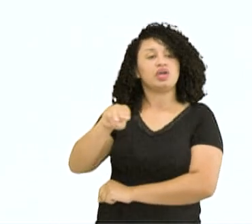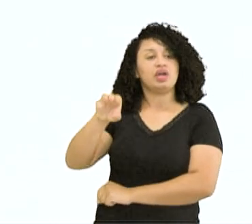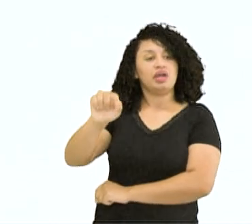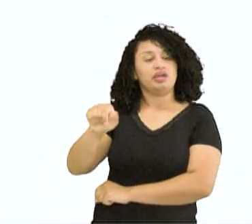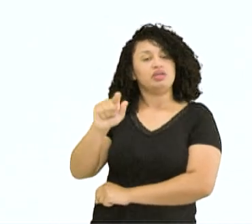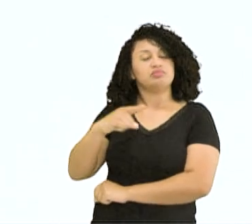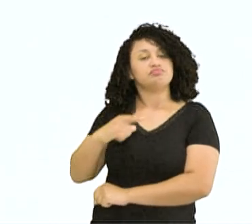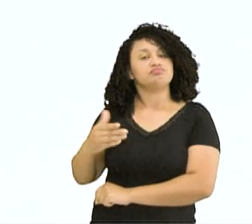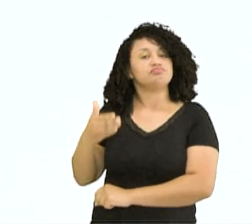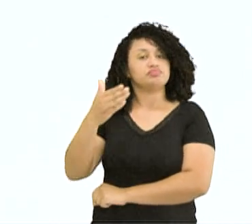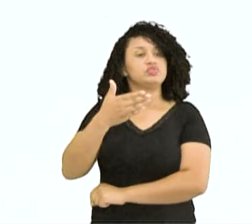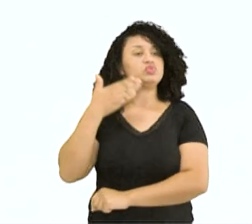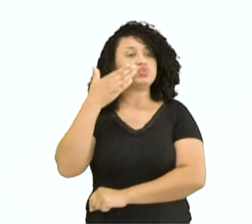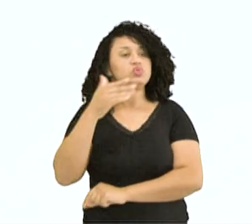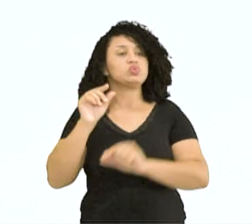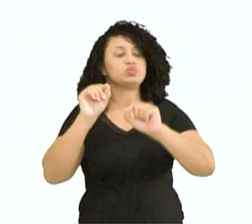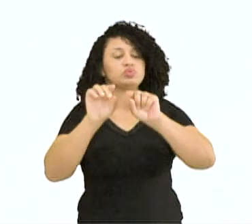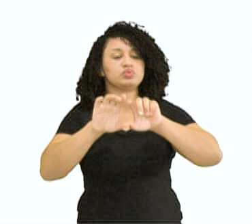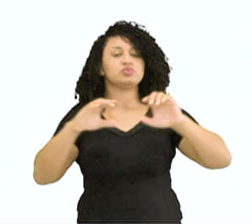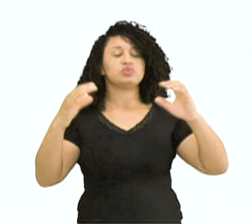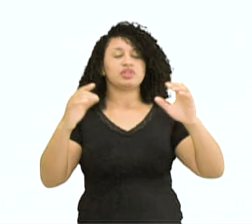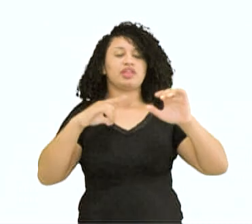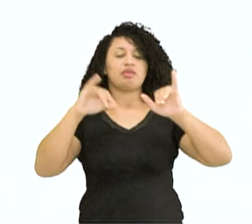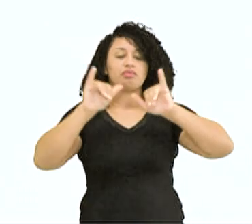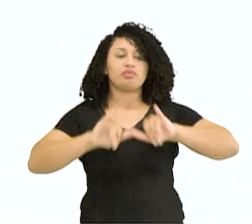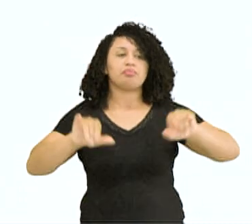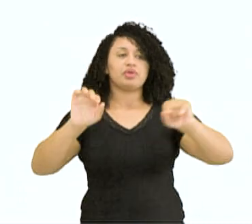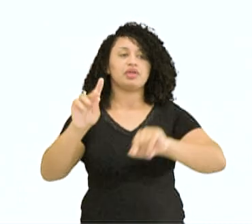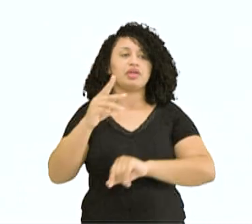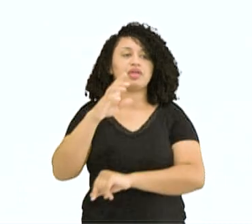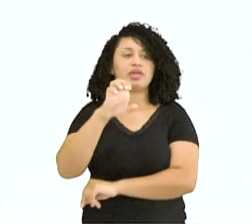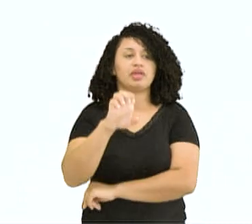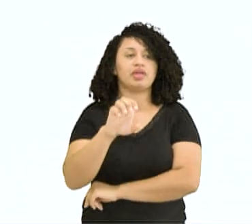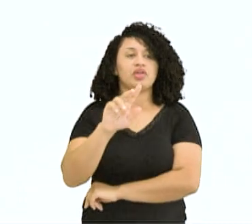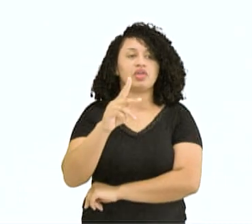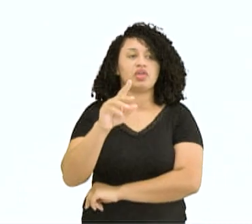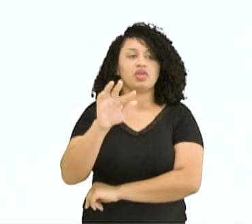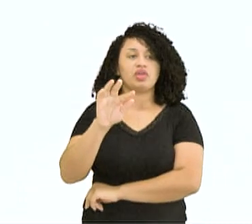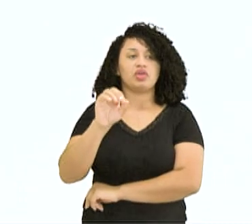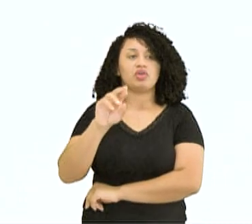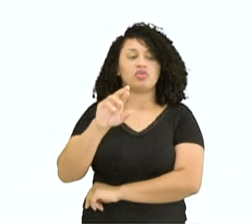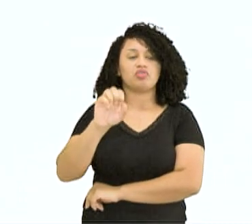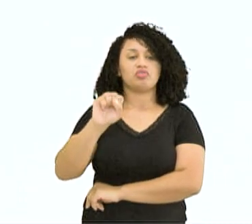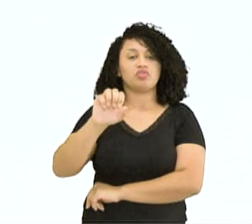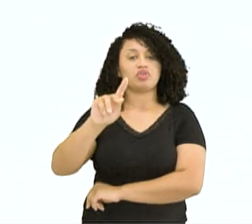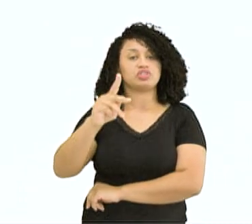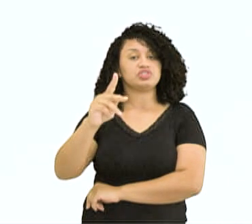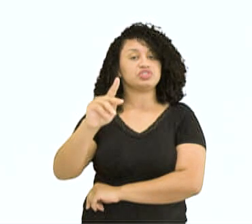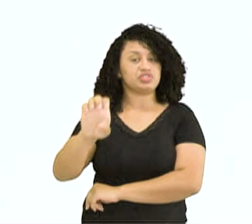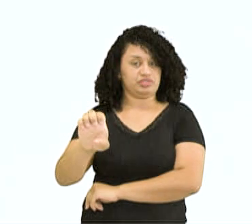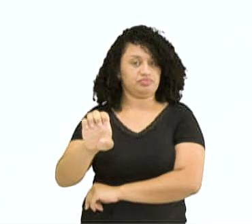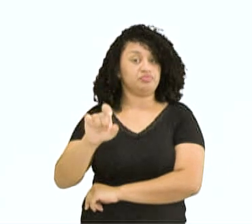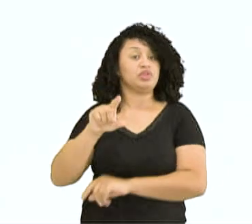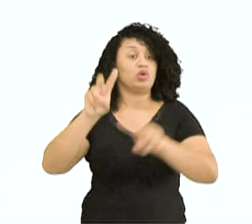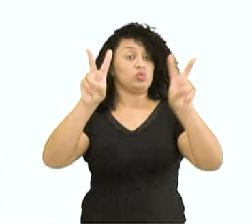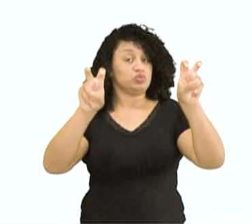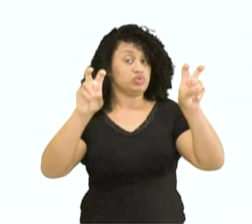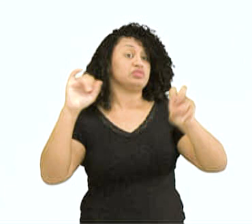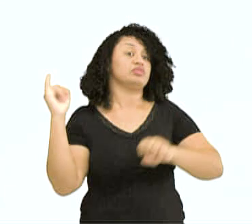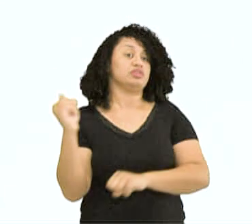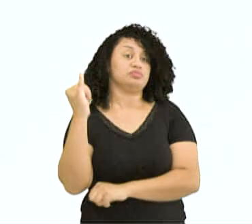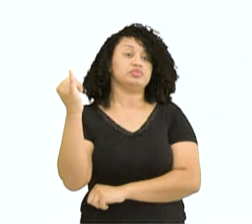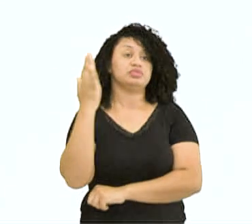Watson vai falar da campanha He for she. Então, é importante que a gente conheça o título, ok? Então, olha